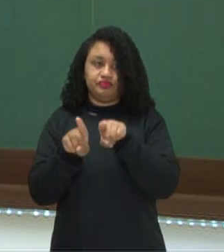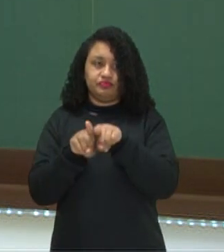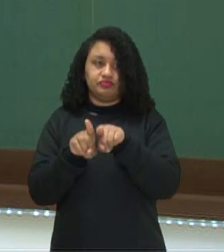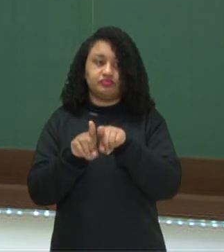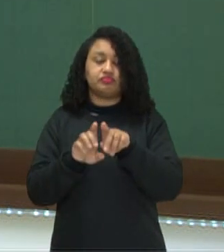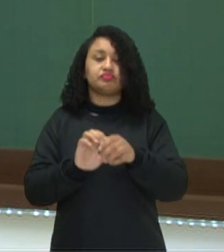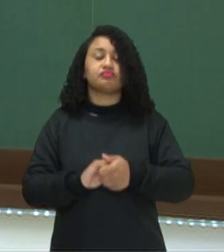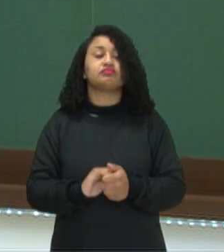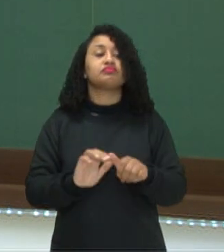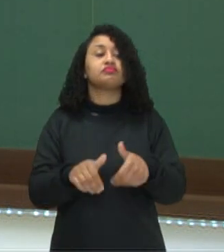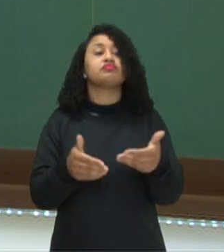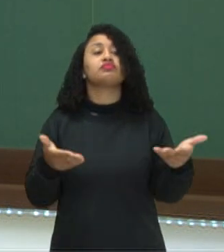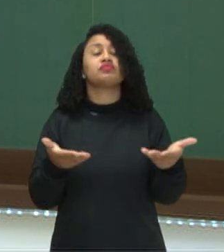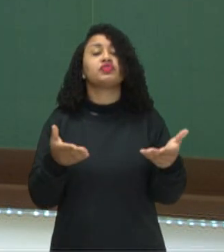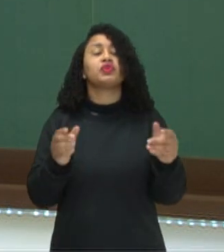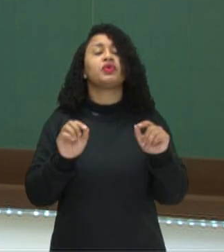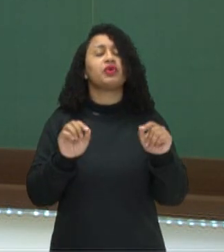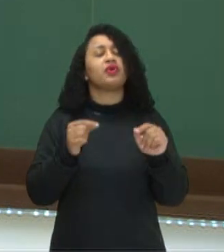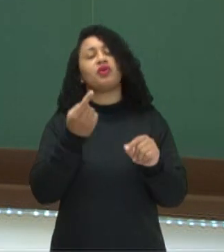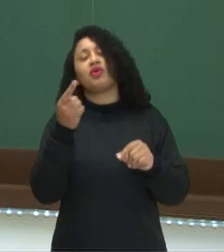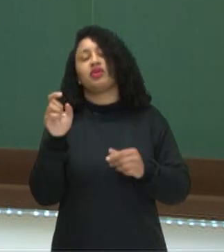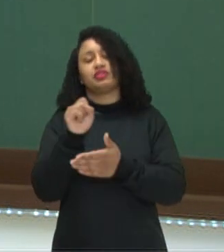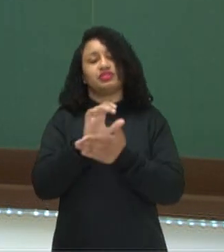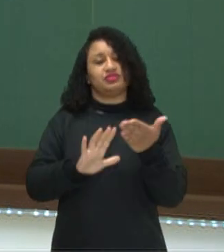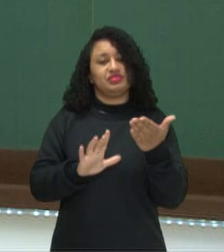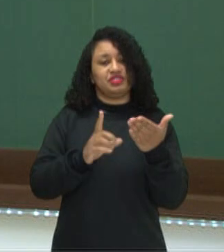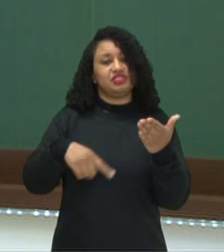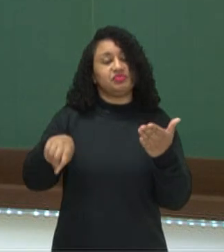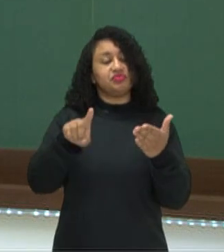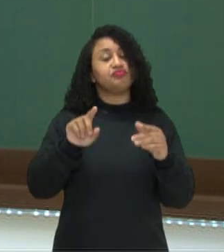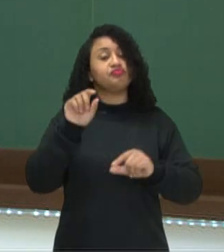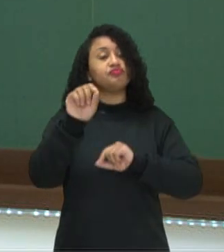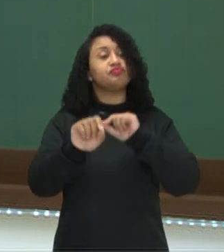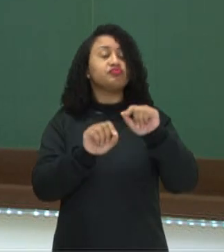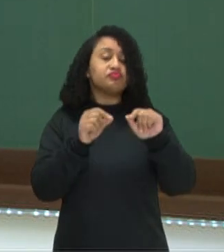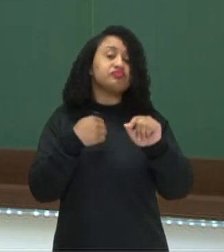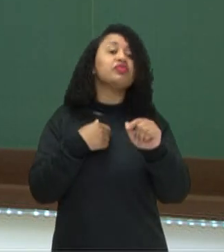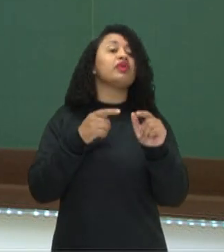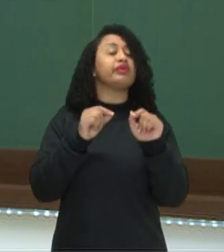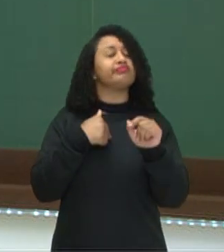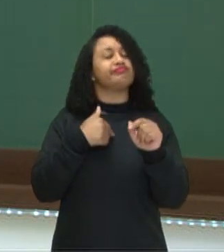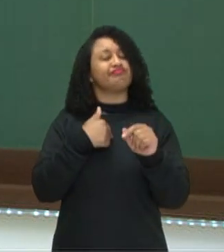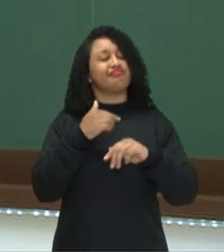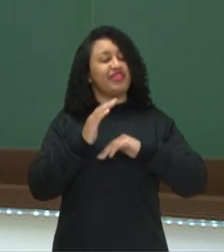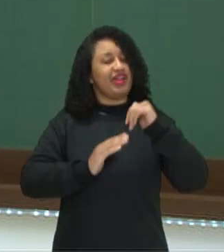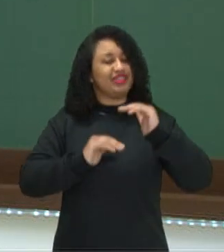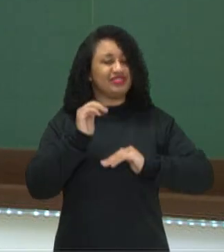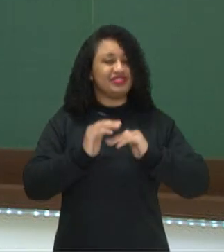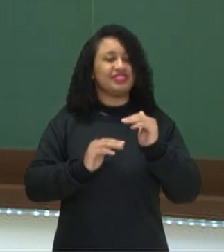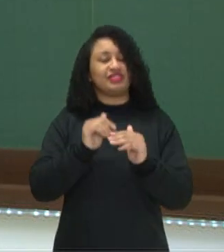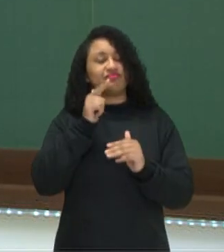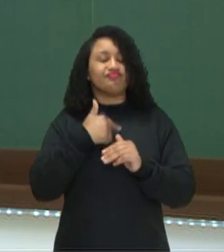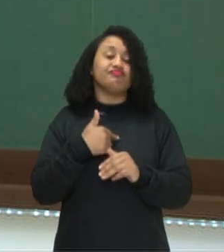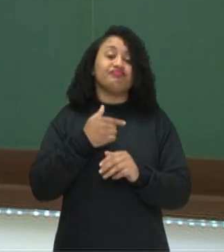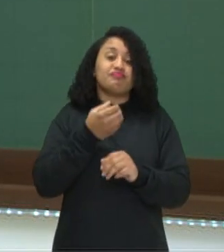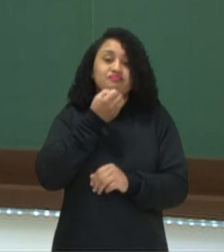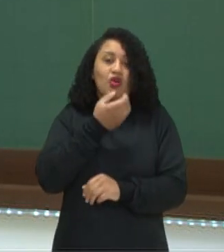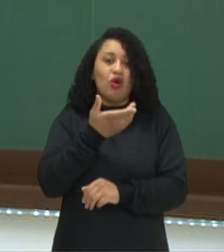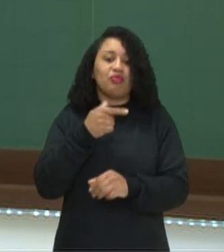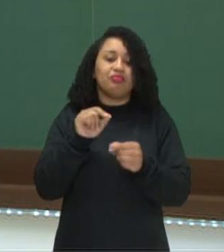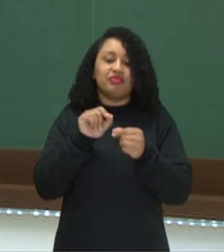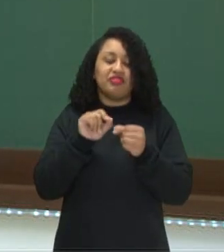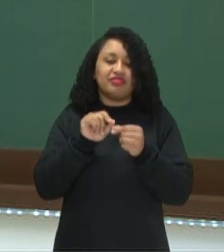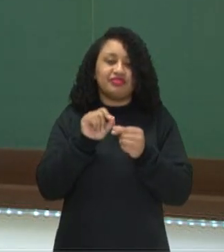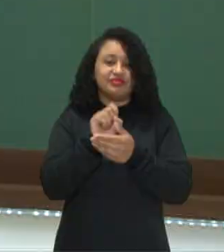Opa! Aqui, pessoal, mais um exercício para vocês ficarem bom nisso. Então, o